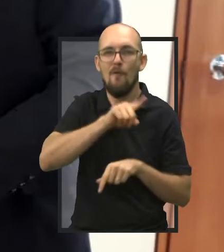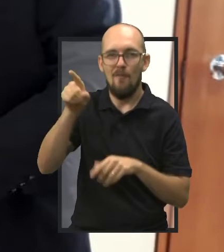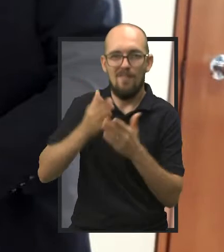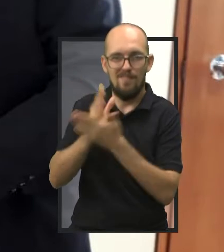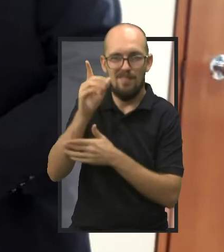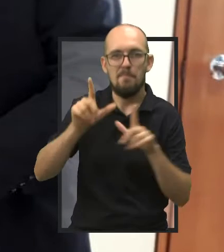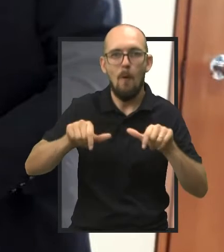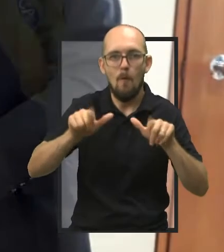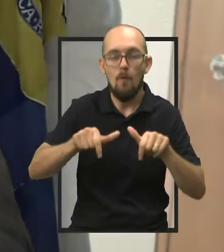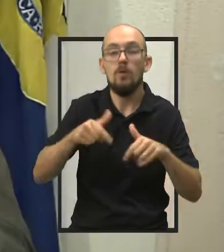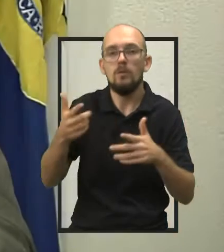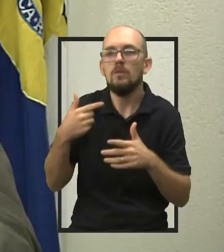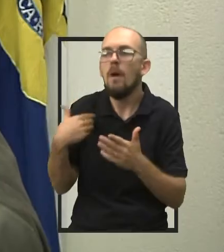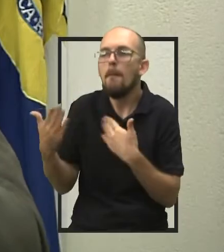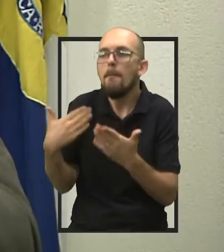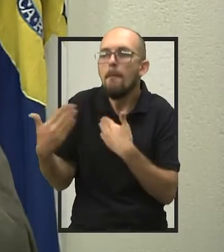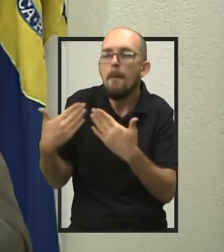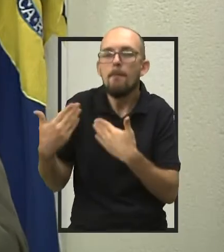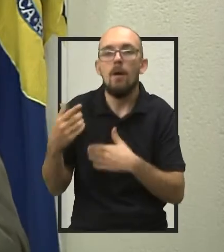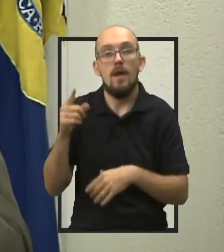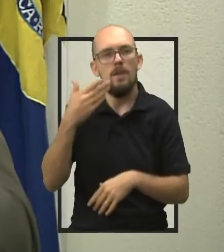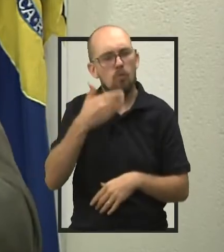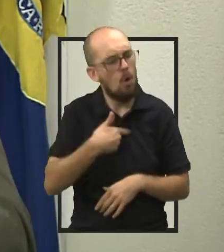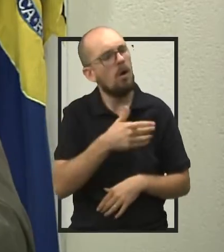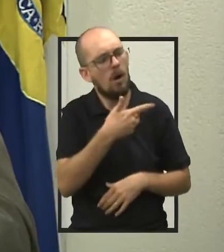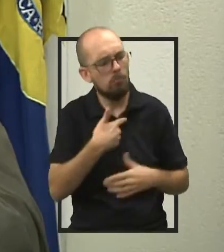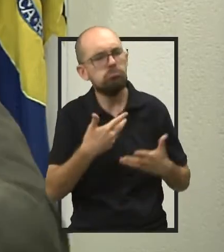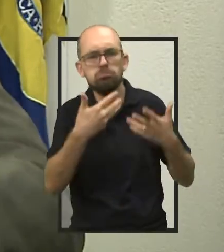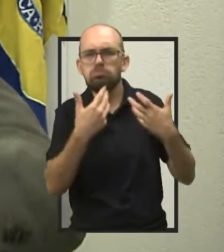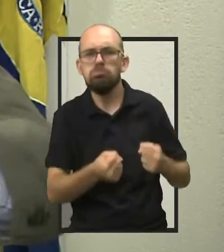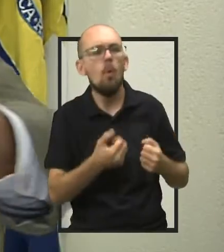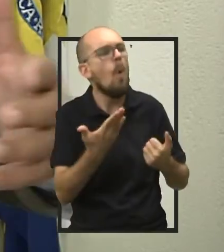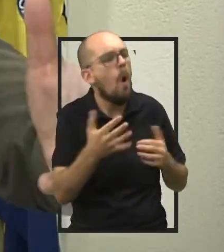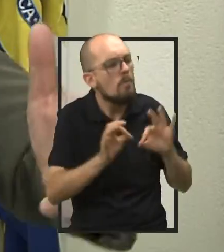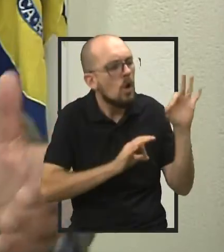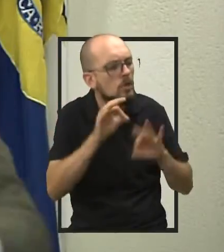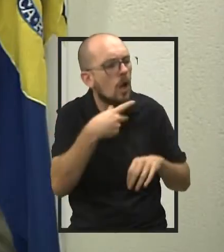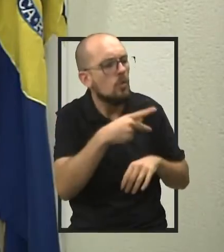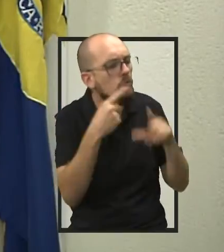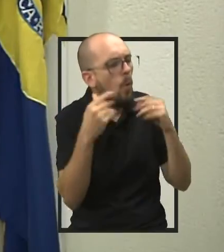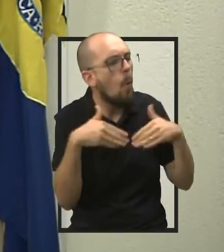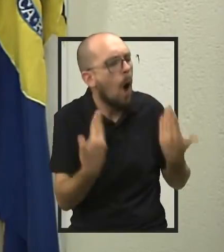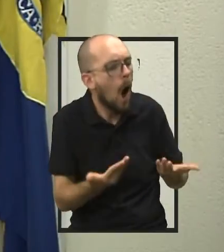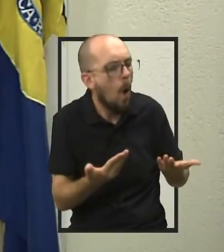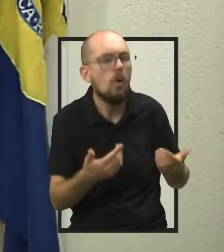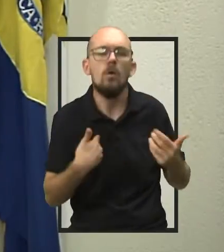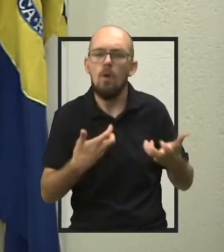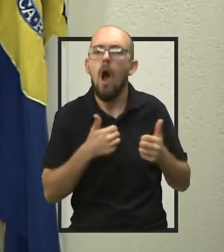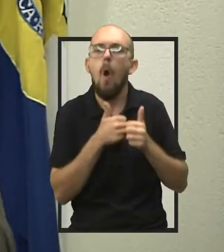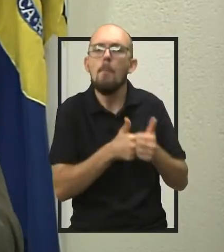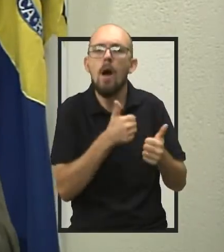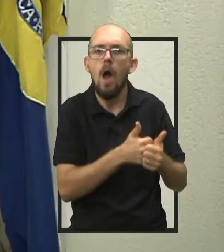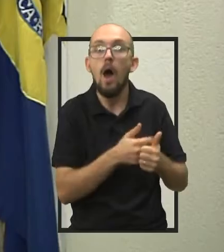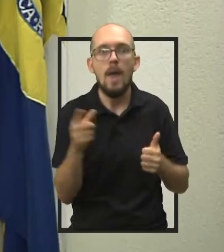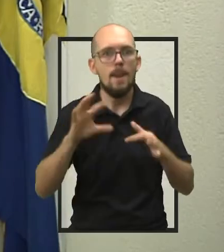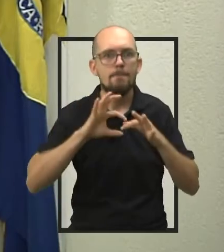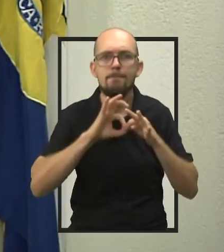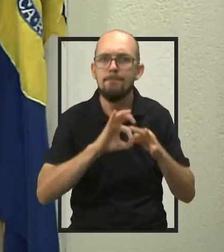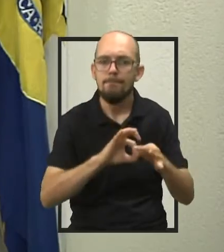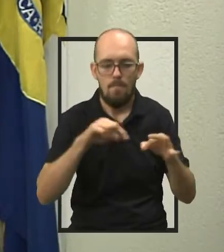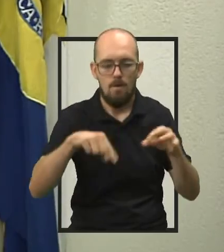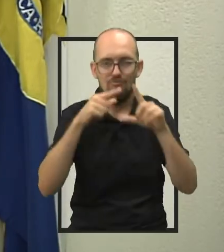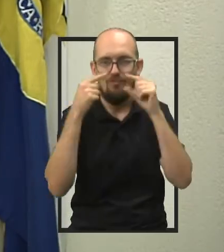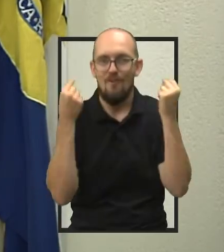projetos que estão em andamento em Brasília, que ele faz questão de acompanhar e ampliar os laços de amizade que ele tem com a nossa